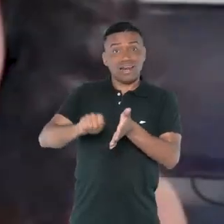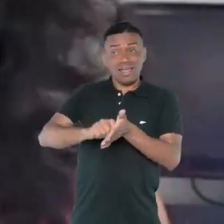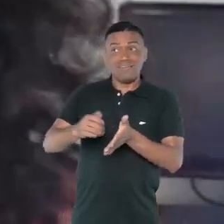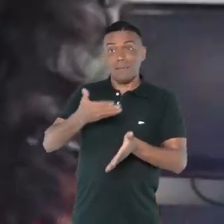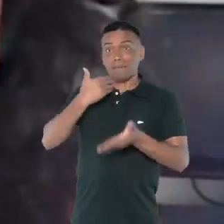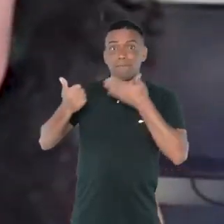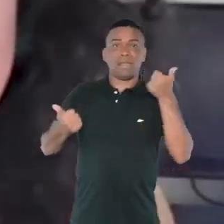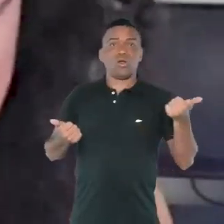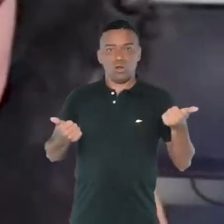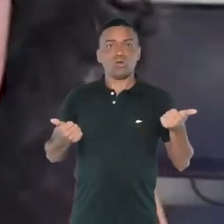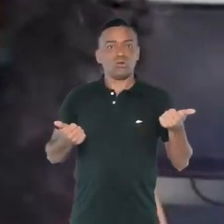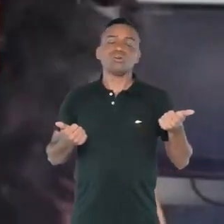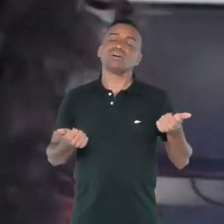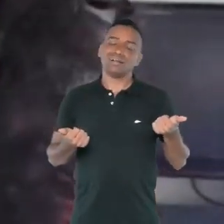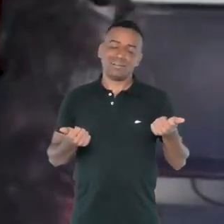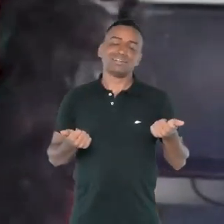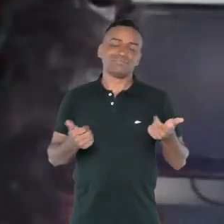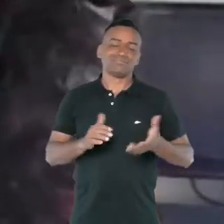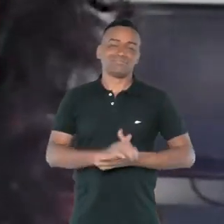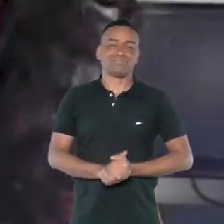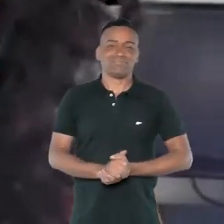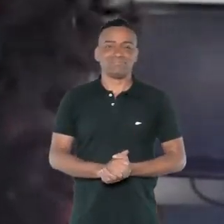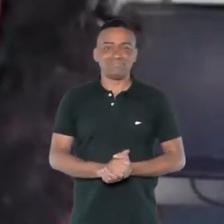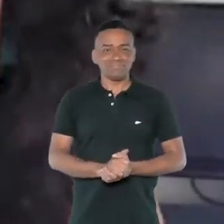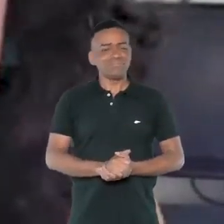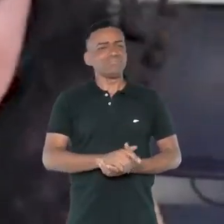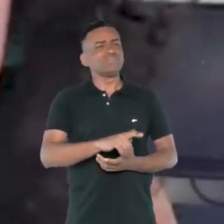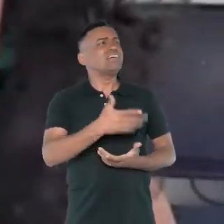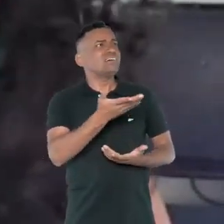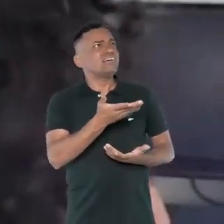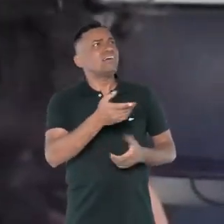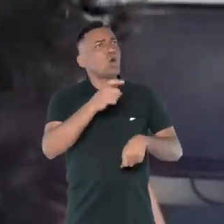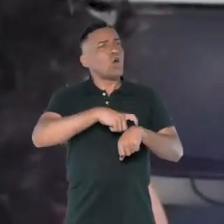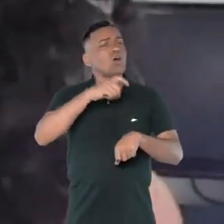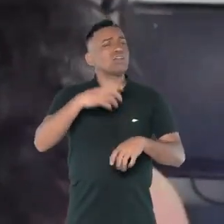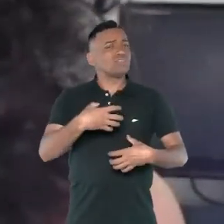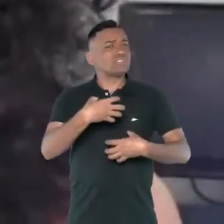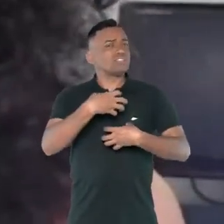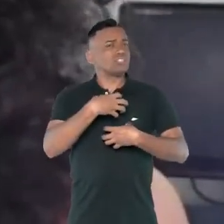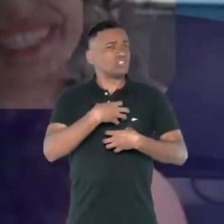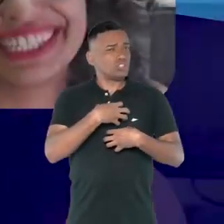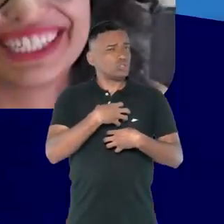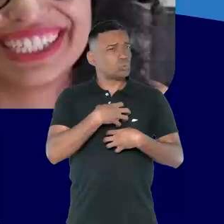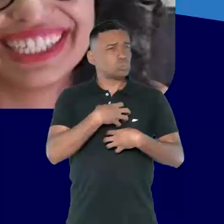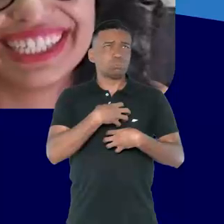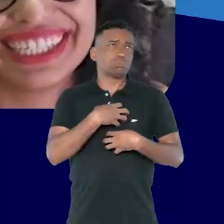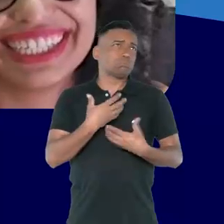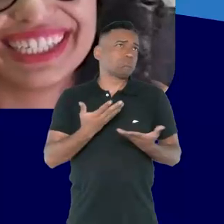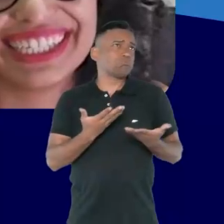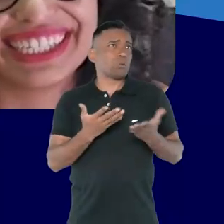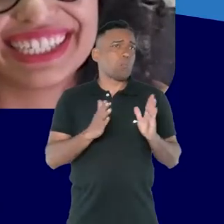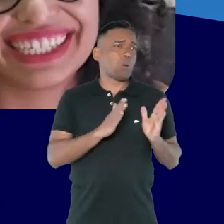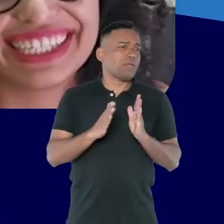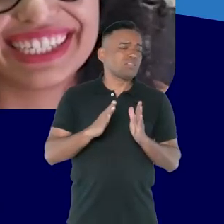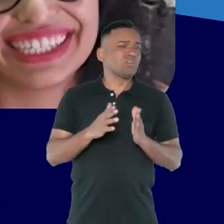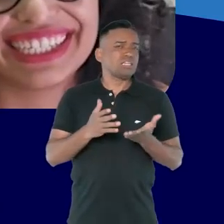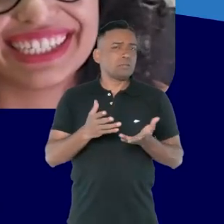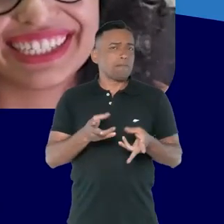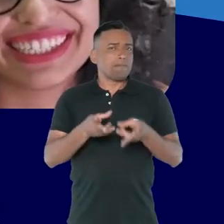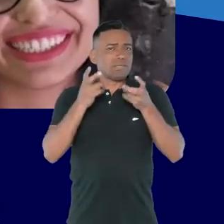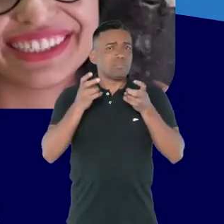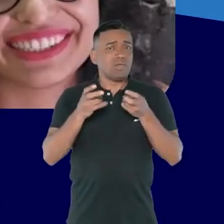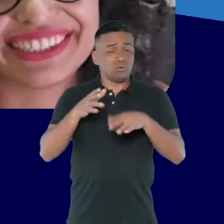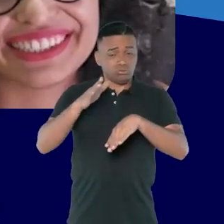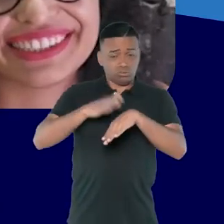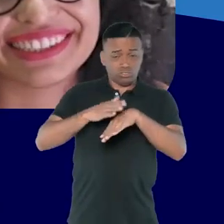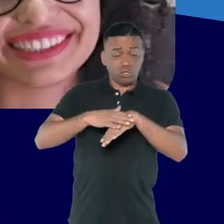depois você passa limpo e fica muito melhor? Essa é a minha sensação, assim, eu passei ali e ficou muito melhor. Lavínia, quando que você sentiu, assim,